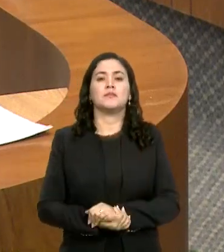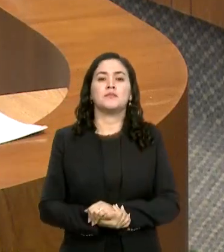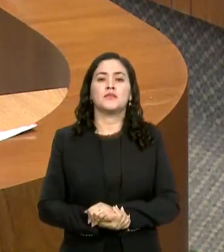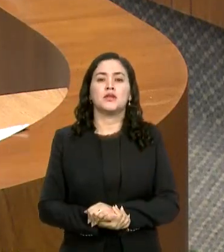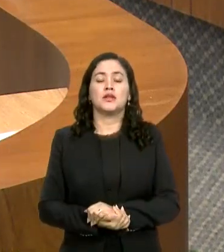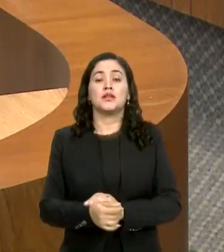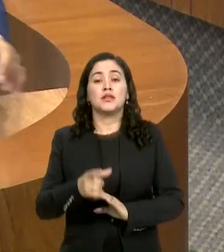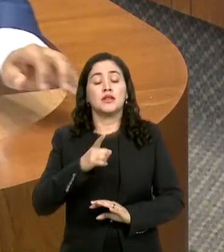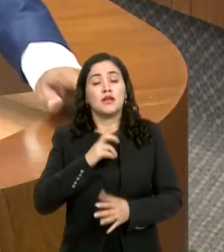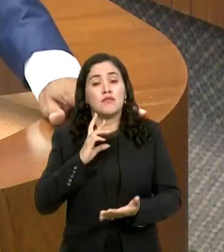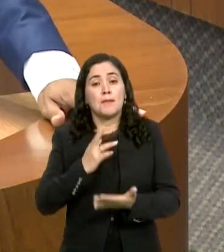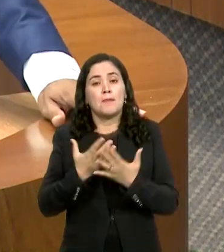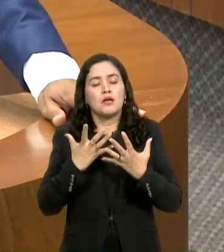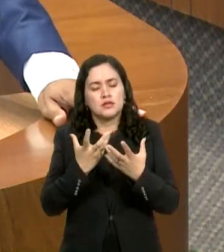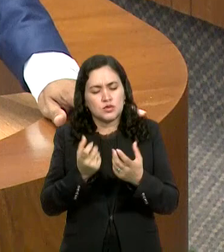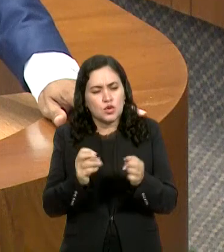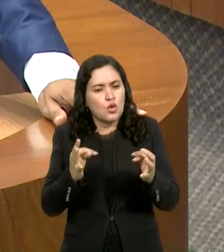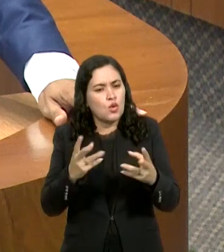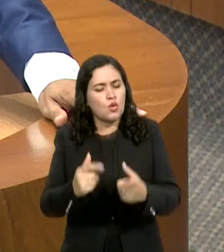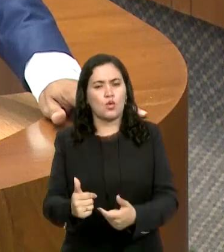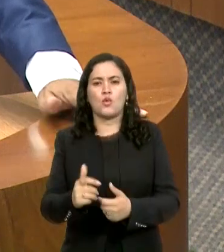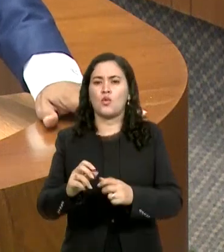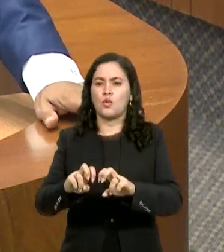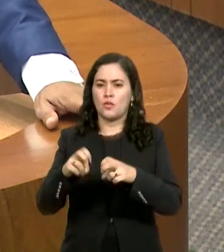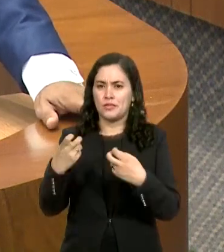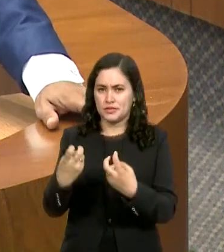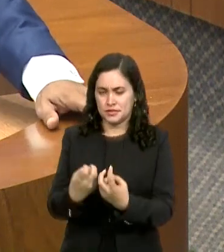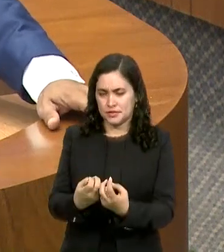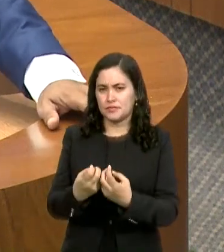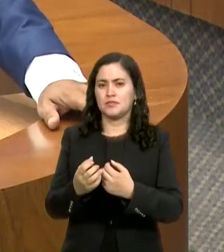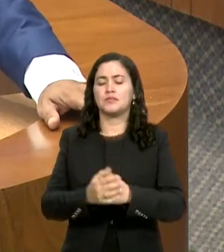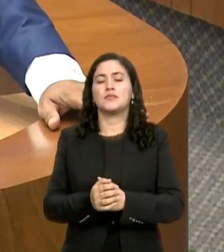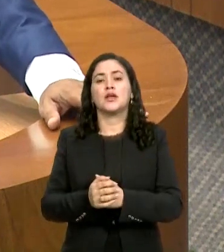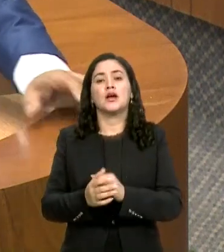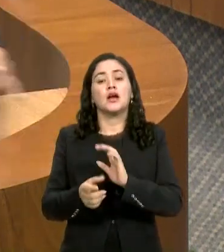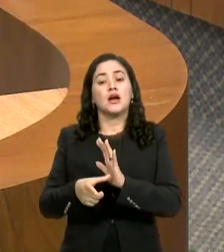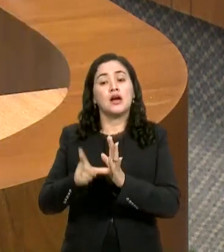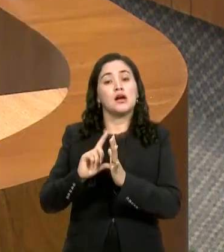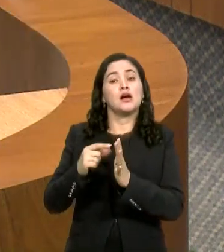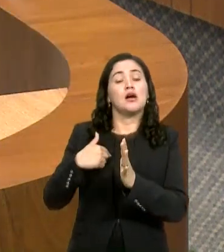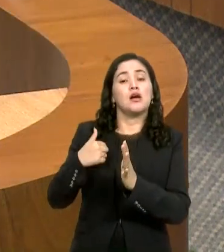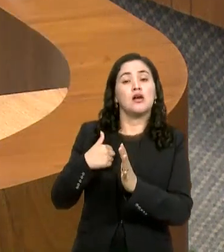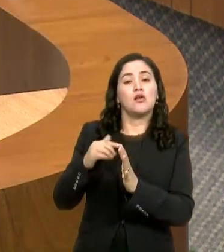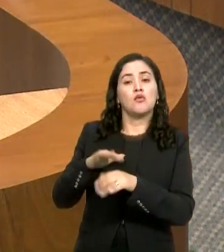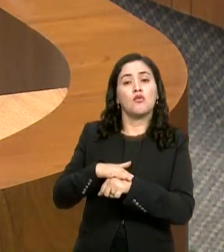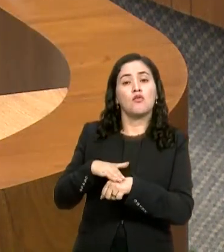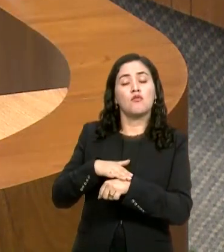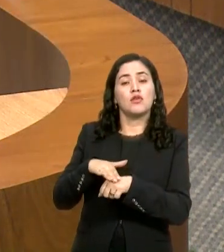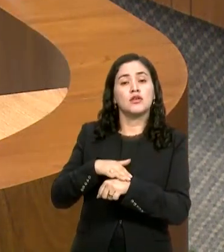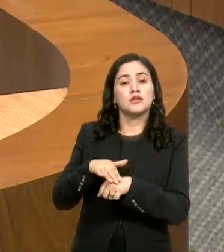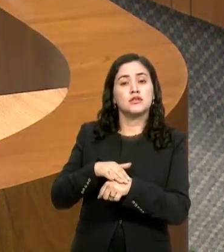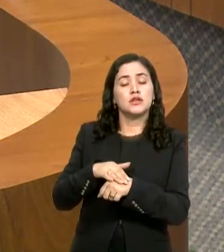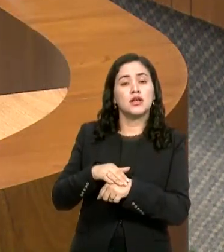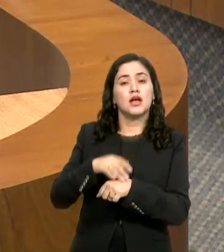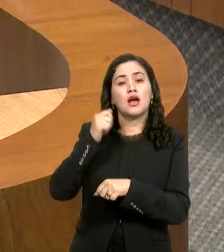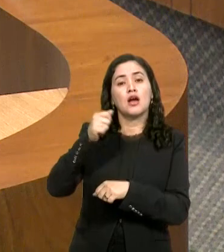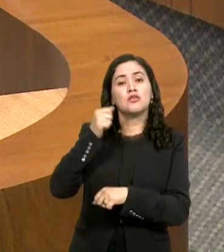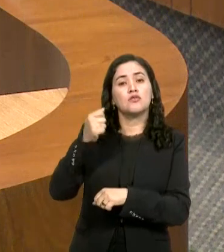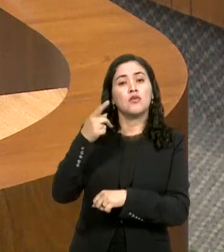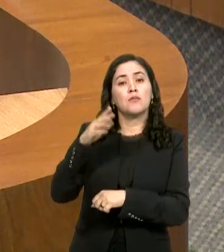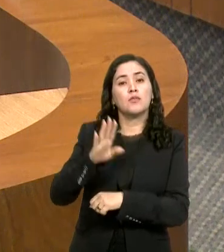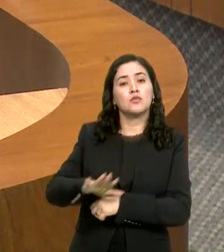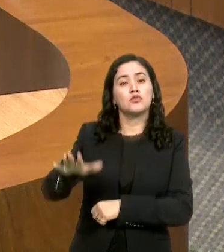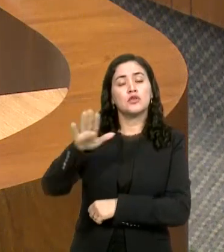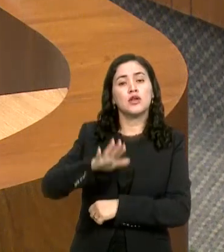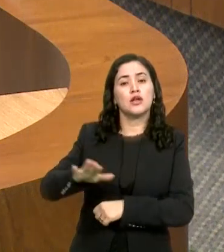Conversei agora há pouco com o defensor-geral, doutor Gabriel, e me aprofundando